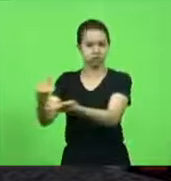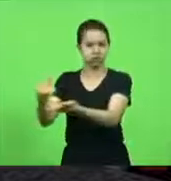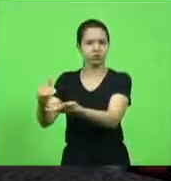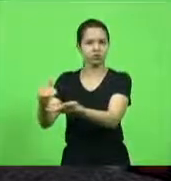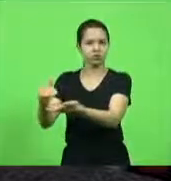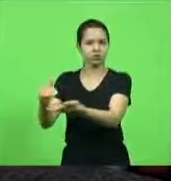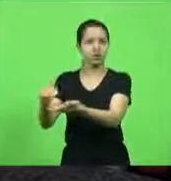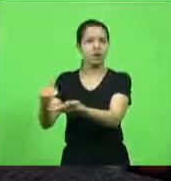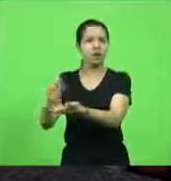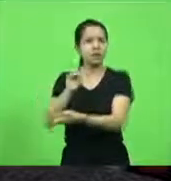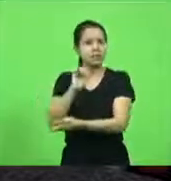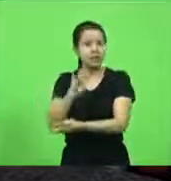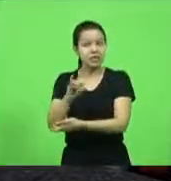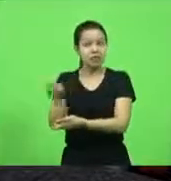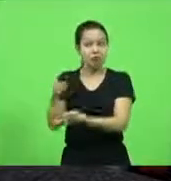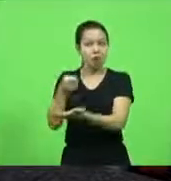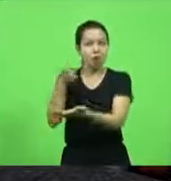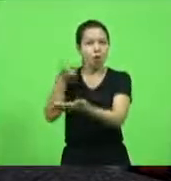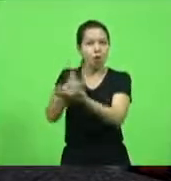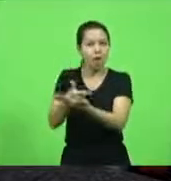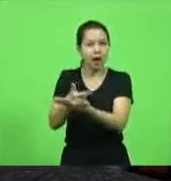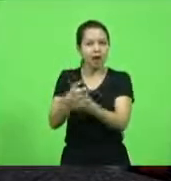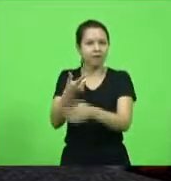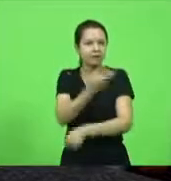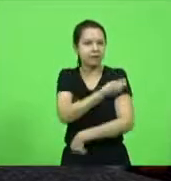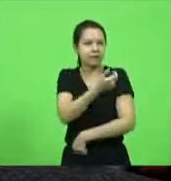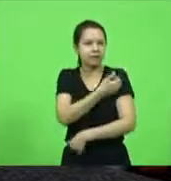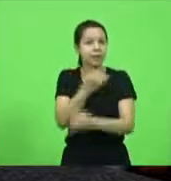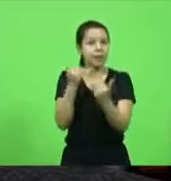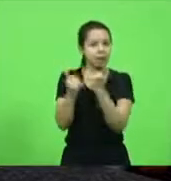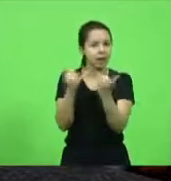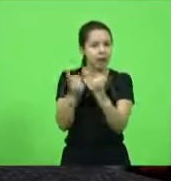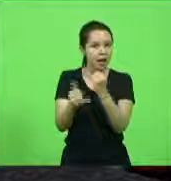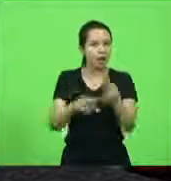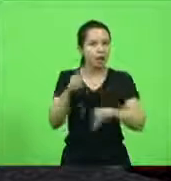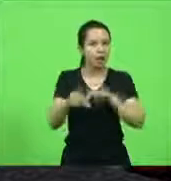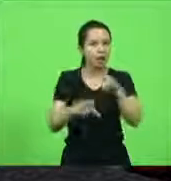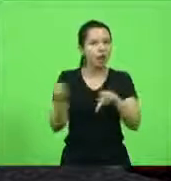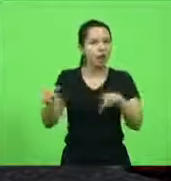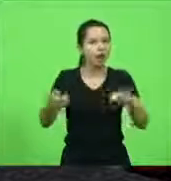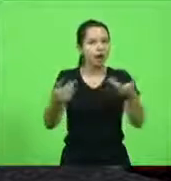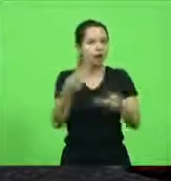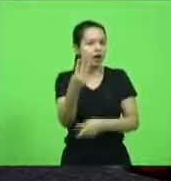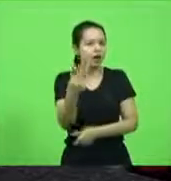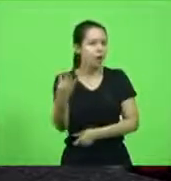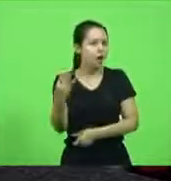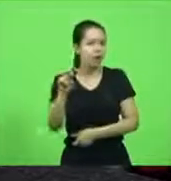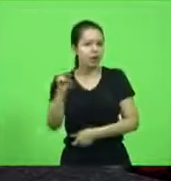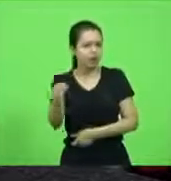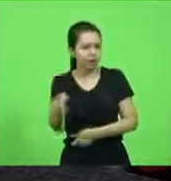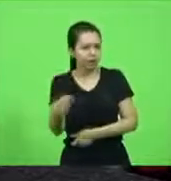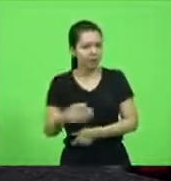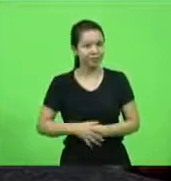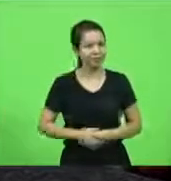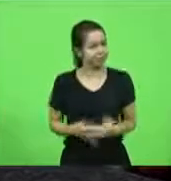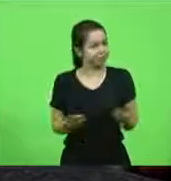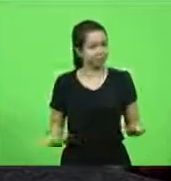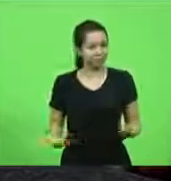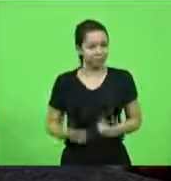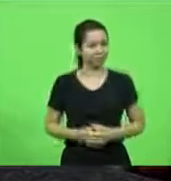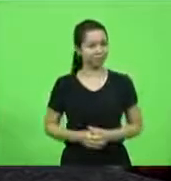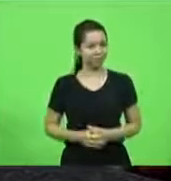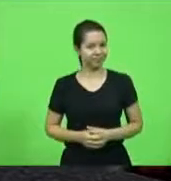para metade da população, gastaria 3 ou 4 milhões. Então, meus administradores desse